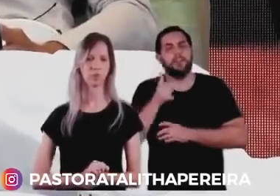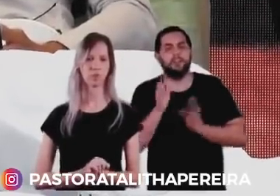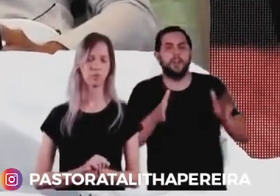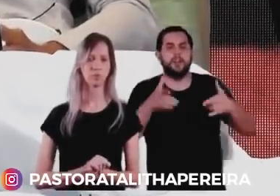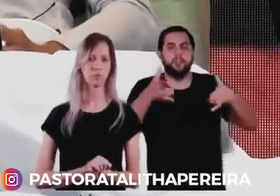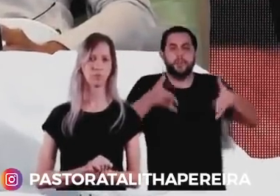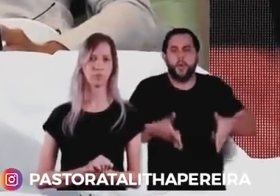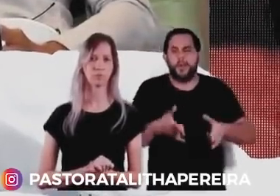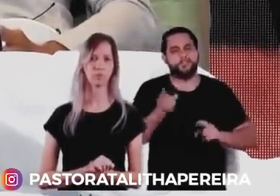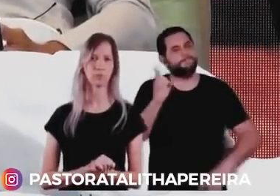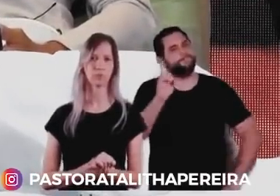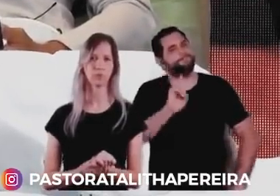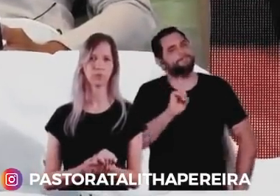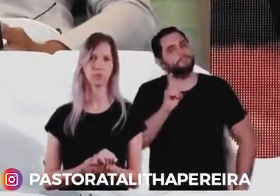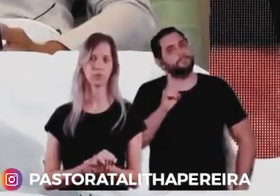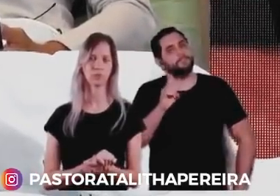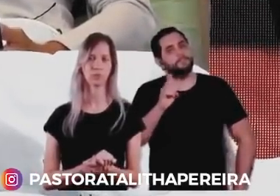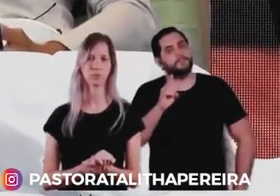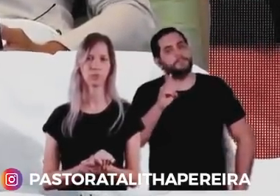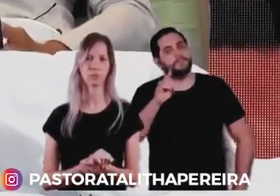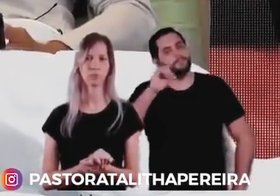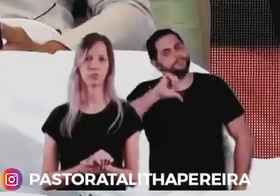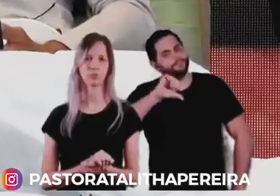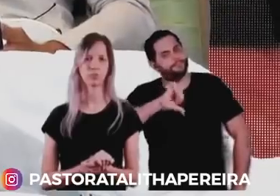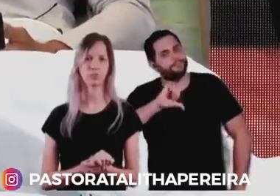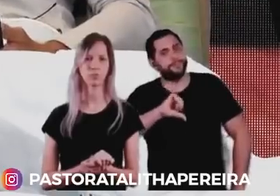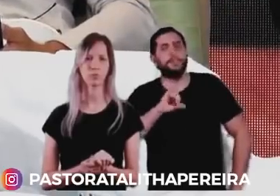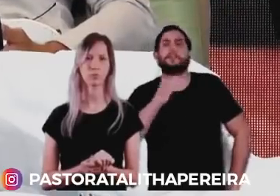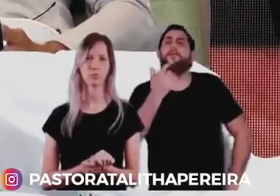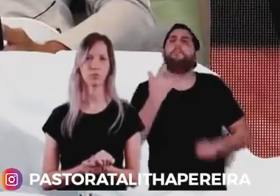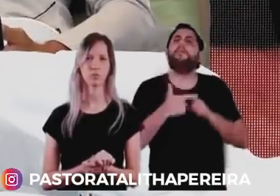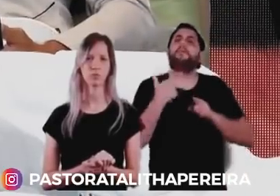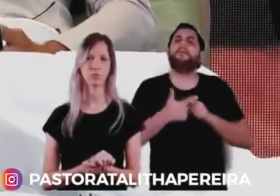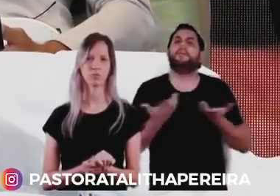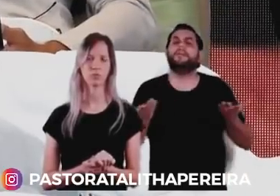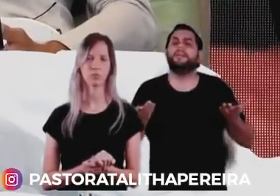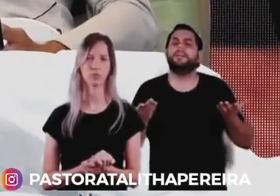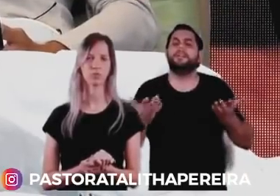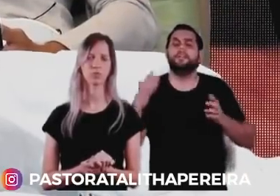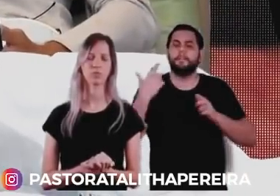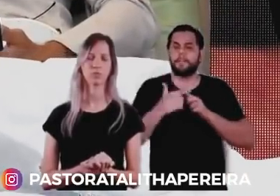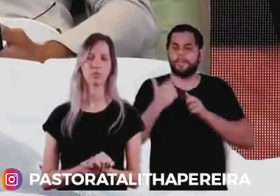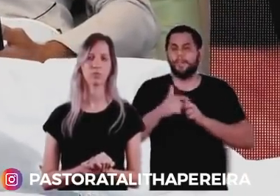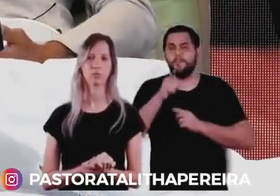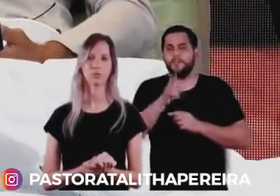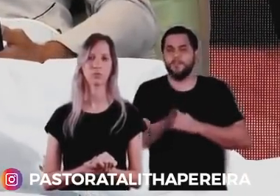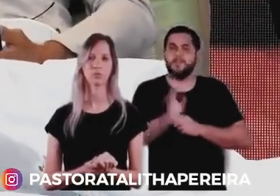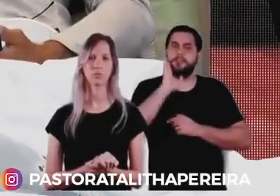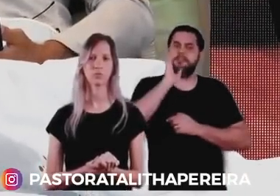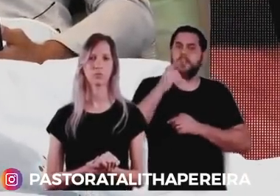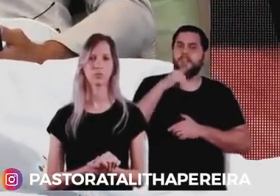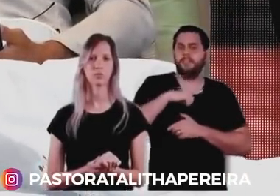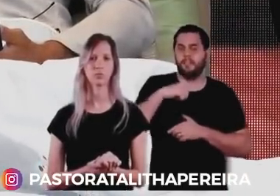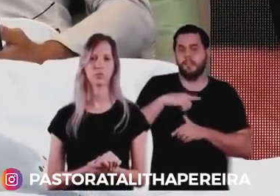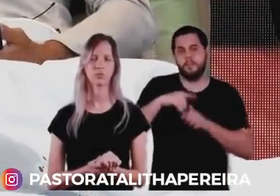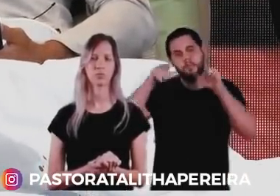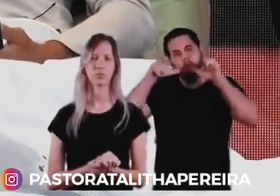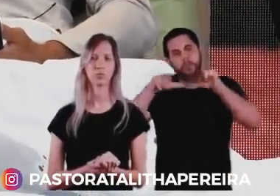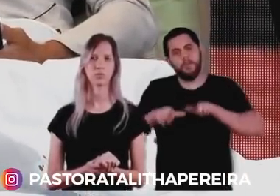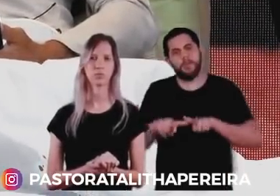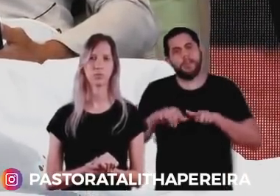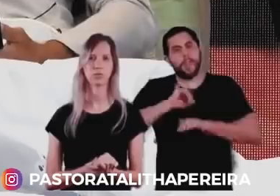ó, para baixo mesmo. Por quê, gente? Você já tem um momento, já tem um local que é um local para